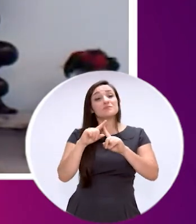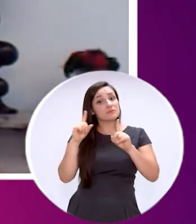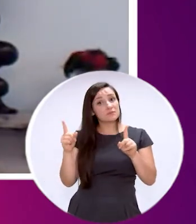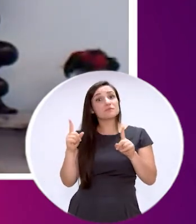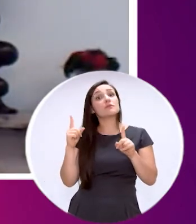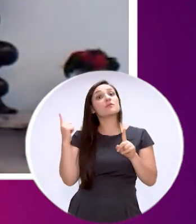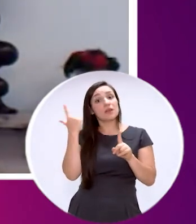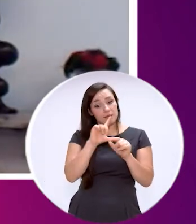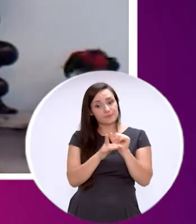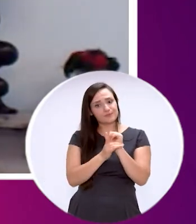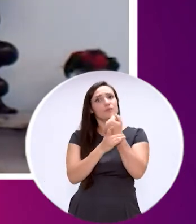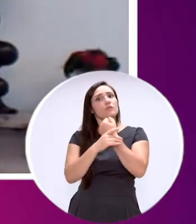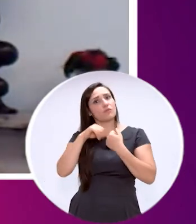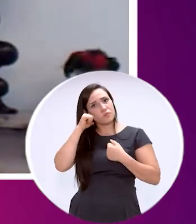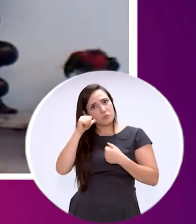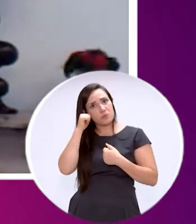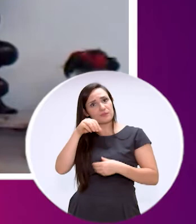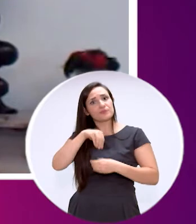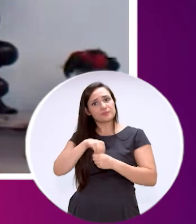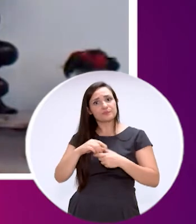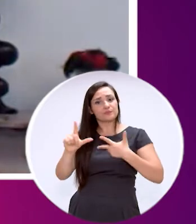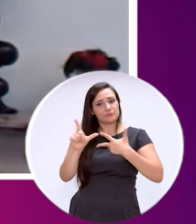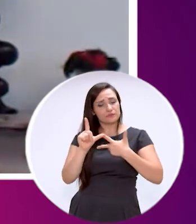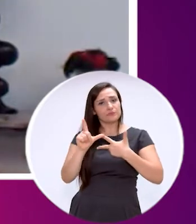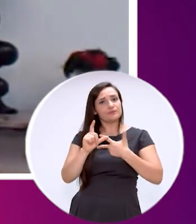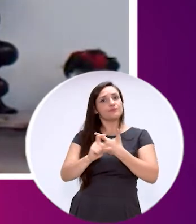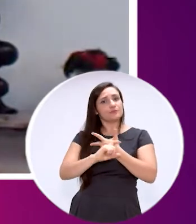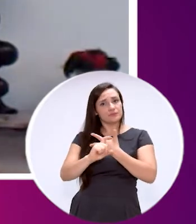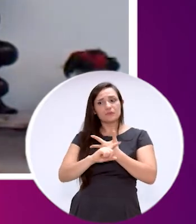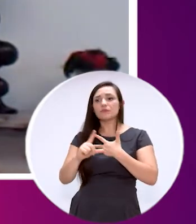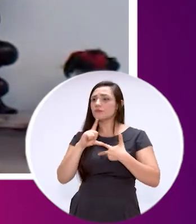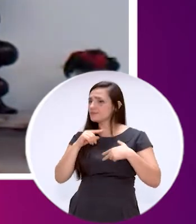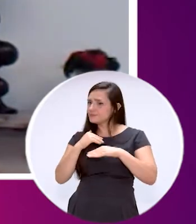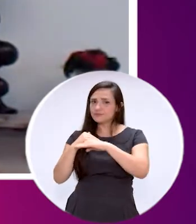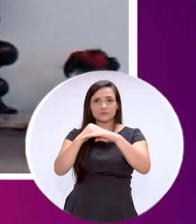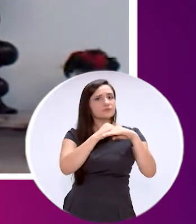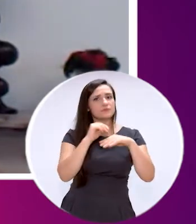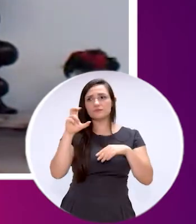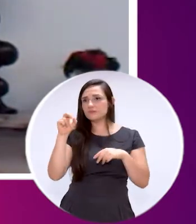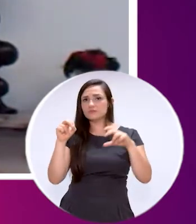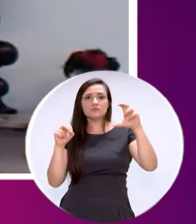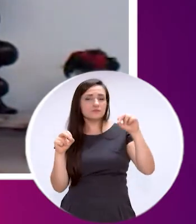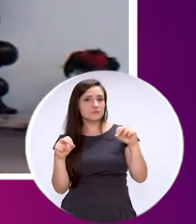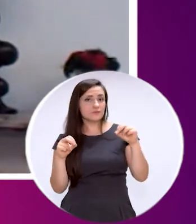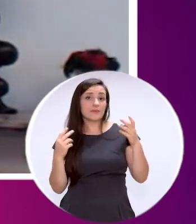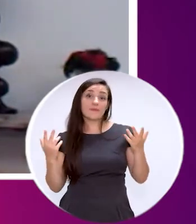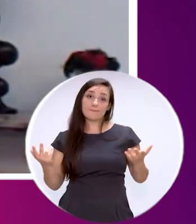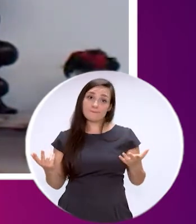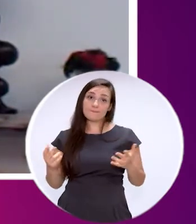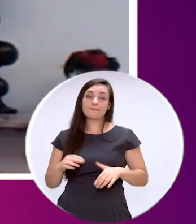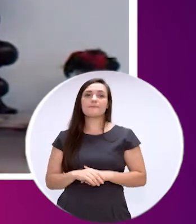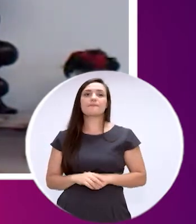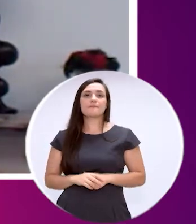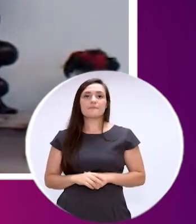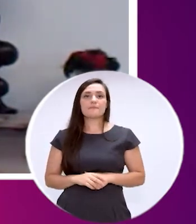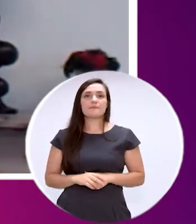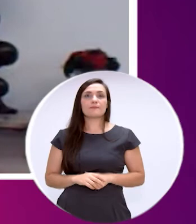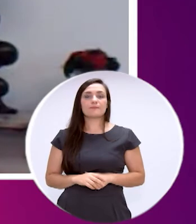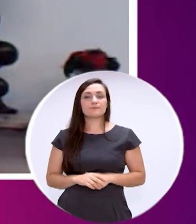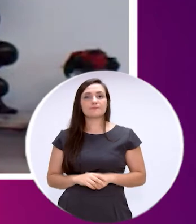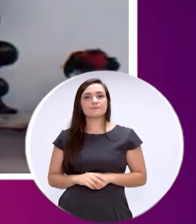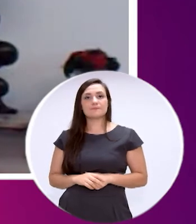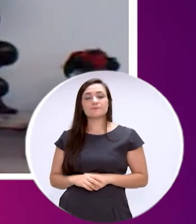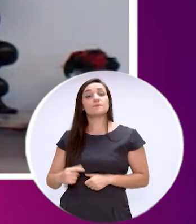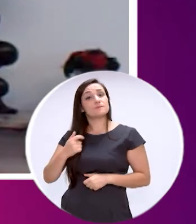cargos públicos também no legislativo em igualdades para as mulheres. E eu acho que a gente precisa se envolver mais para